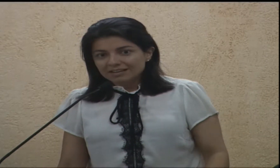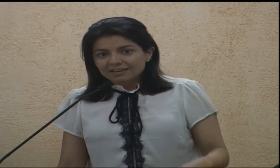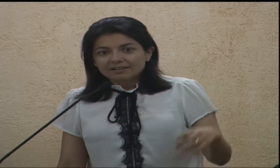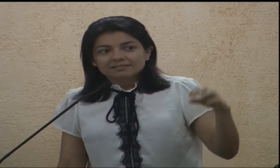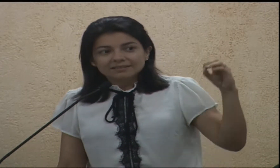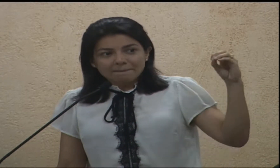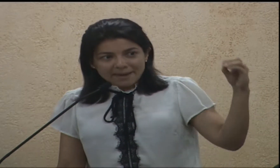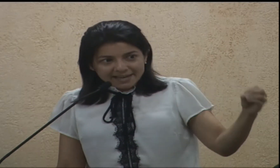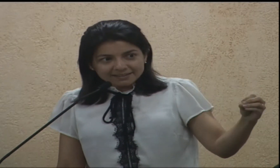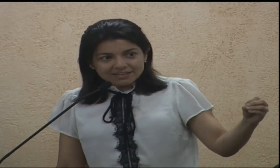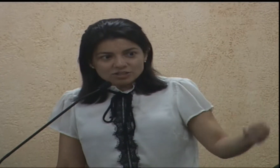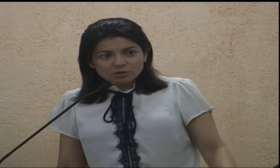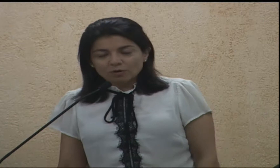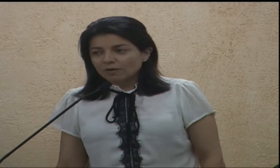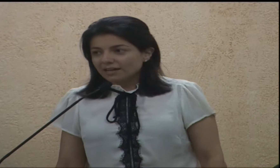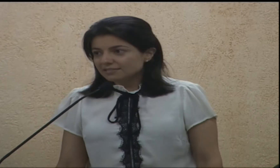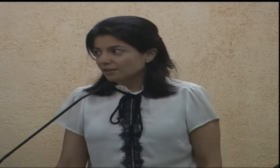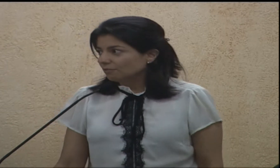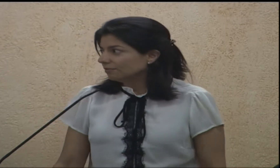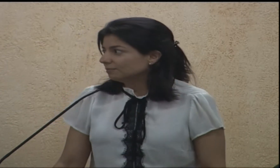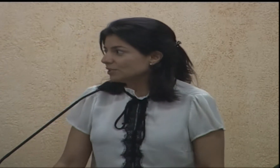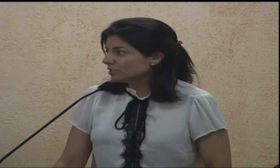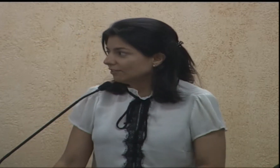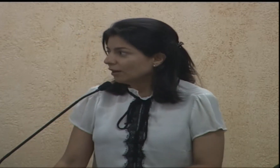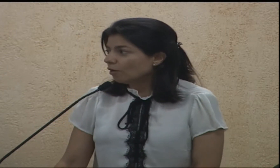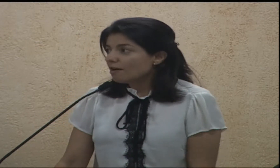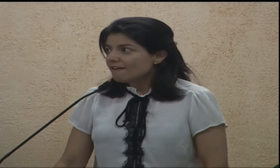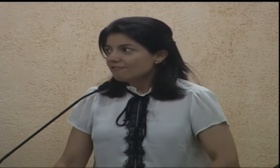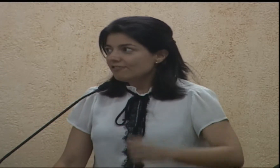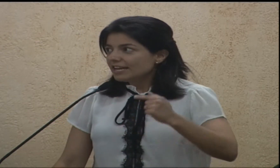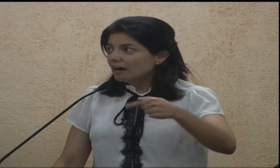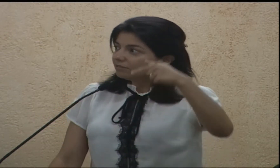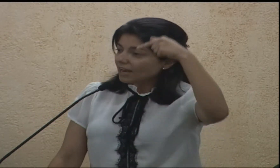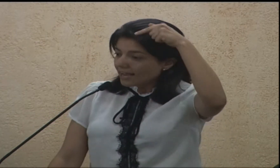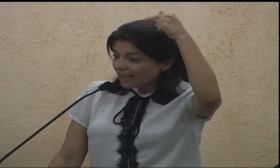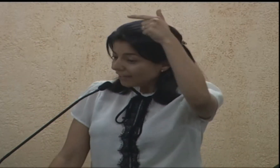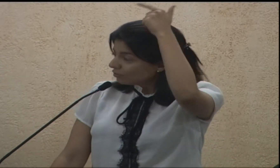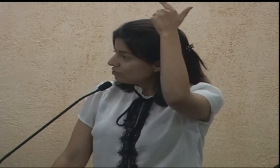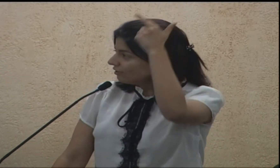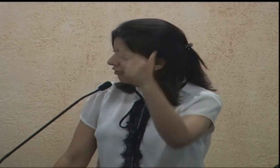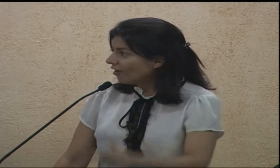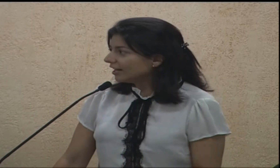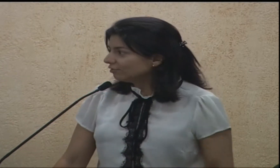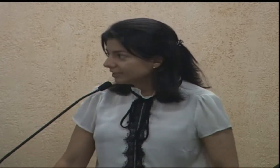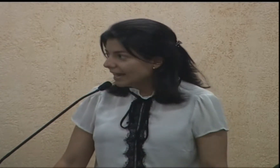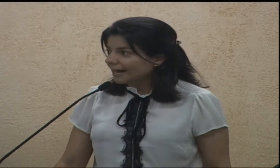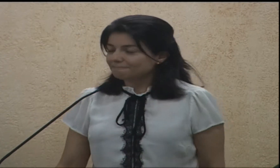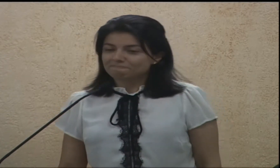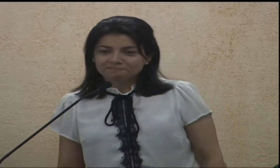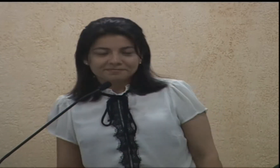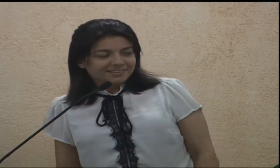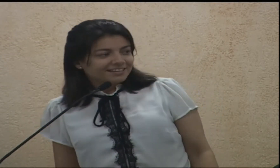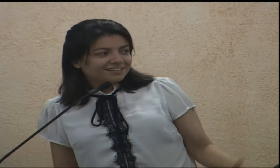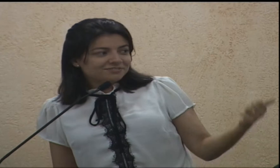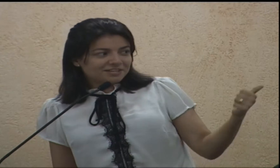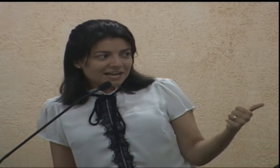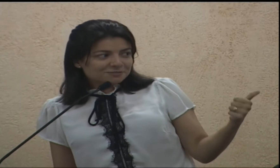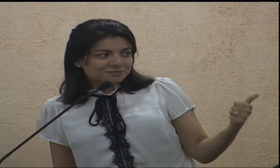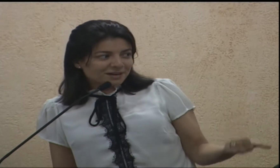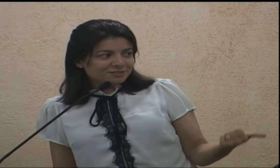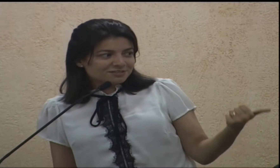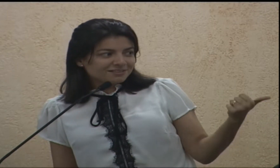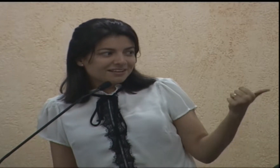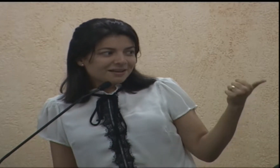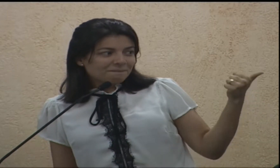humanos. Também entendi sua colocação, mas você falou, virão delegados de fora votar.